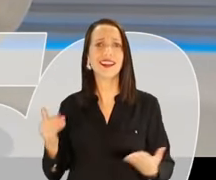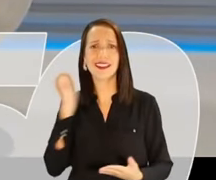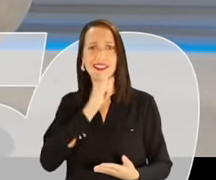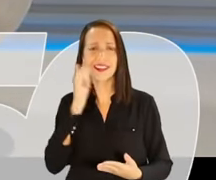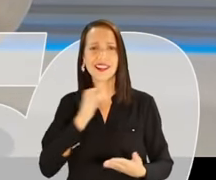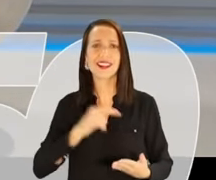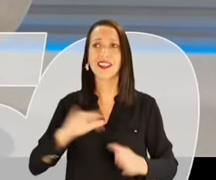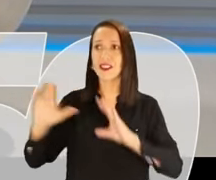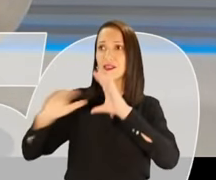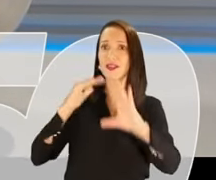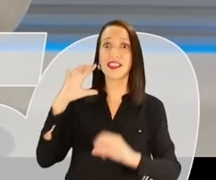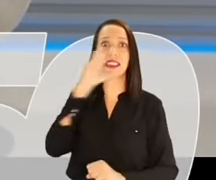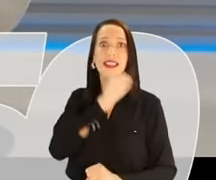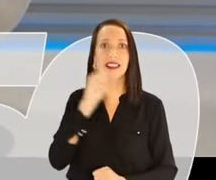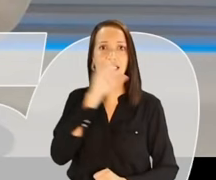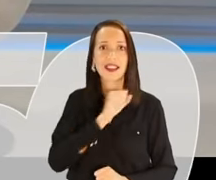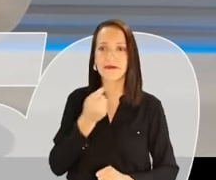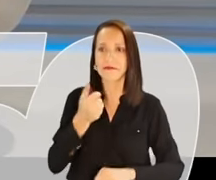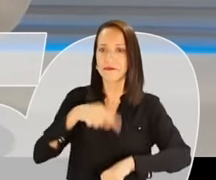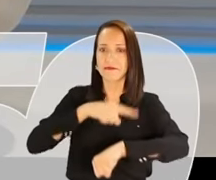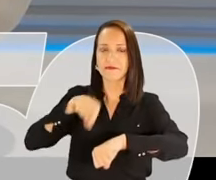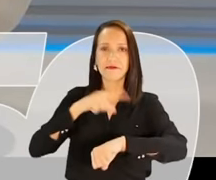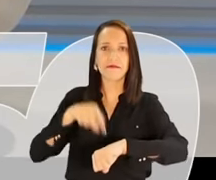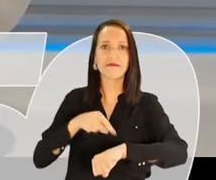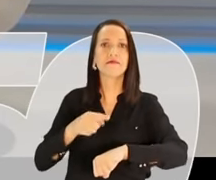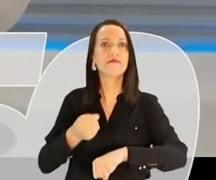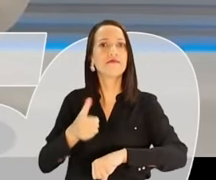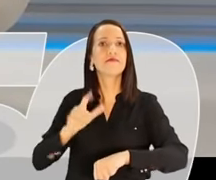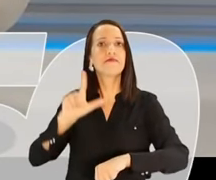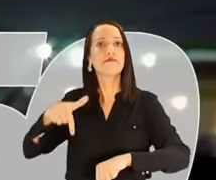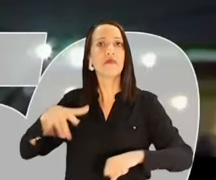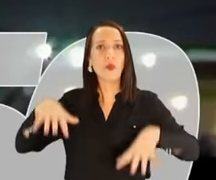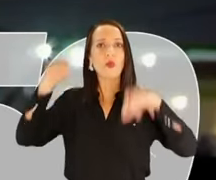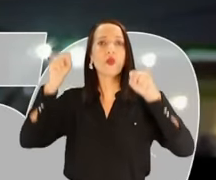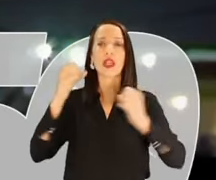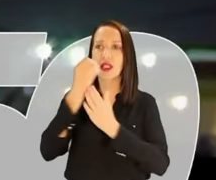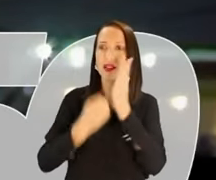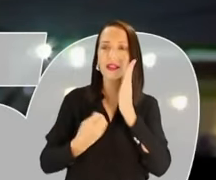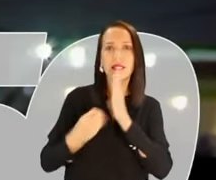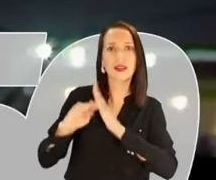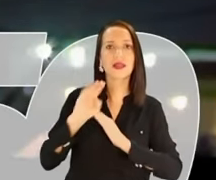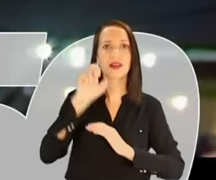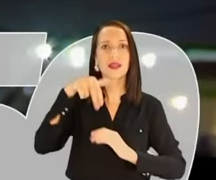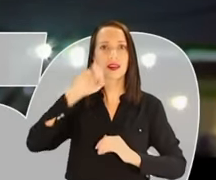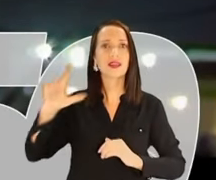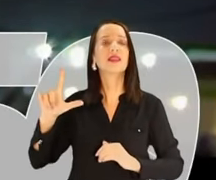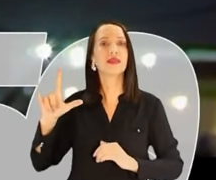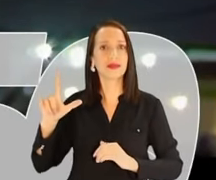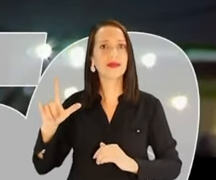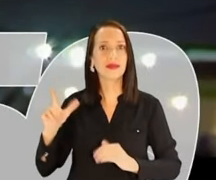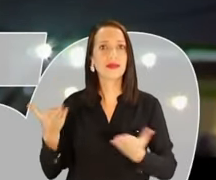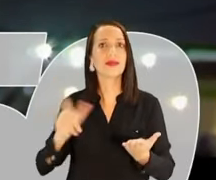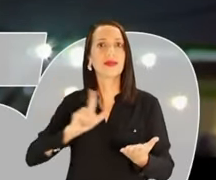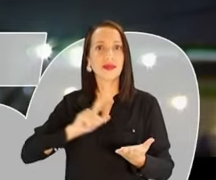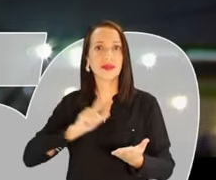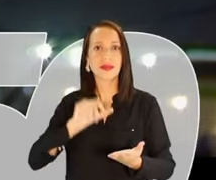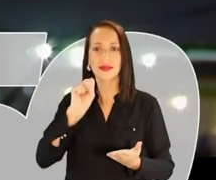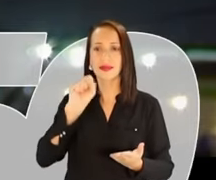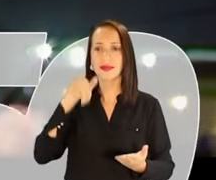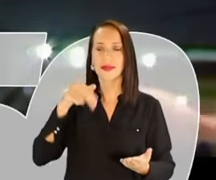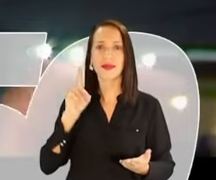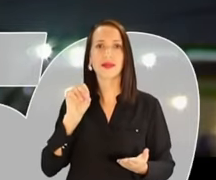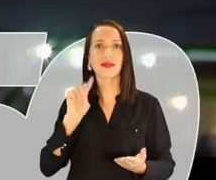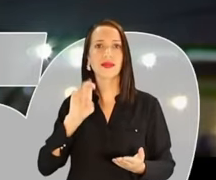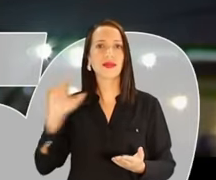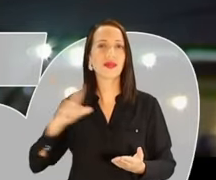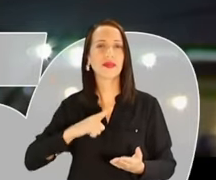tinha começado, ele enviou no sábado, poucas horas após o apagão, um novo ofício para a ANEEL, para esse